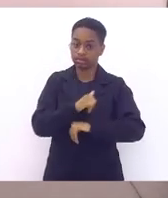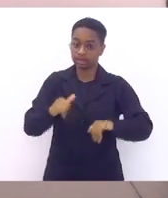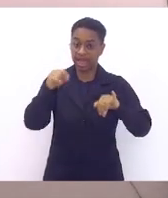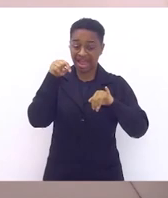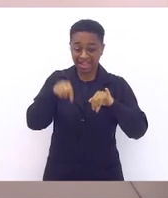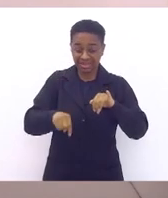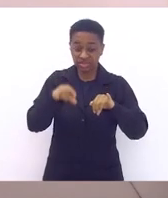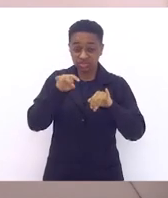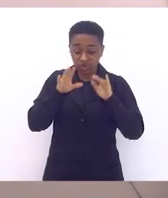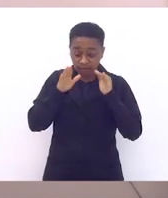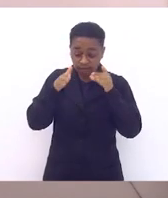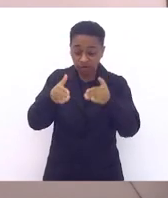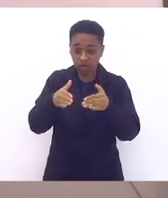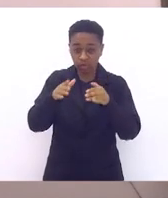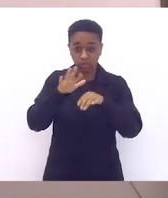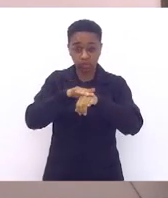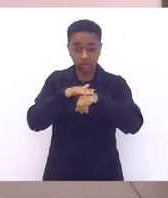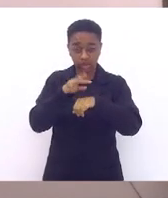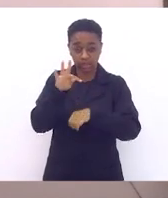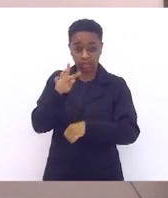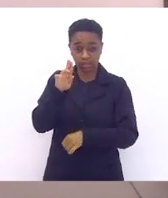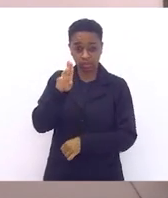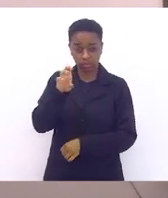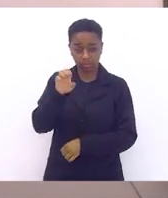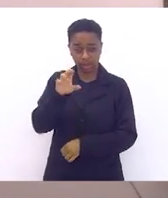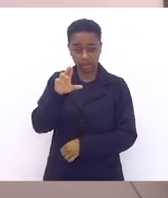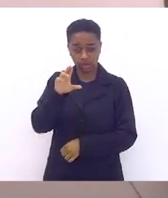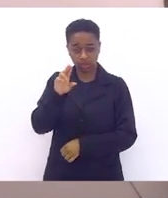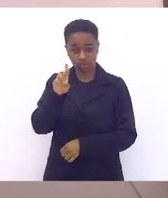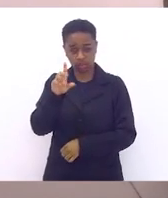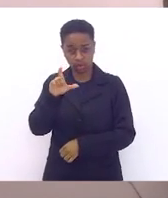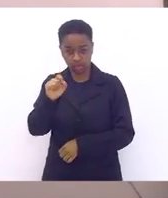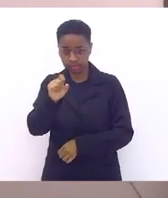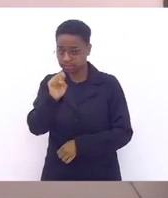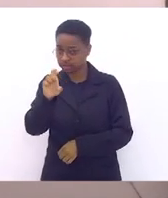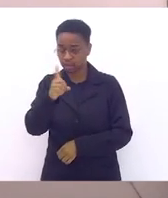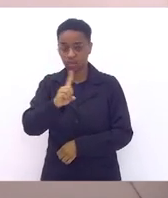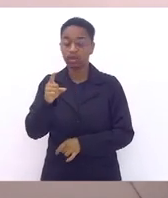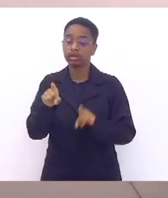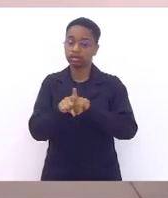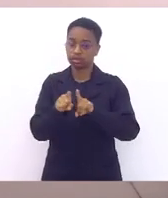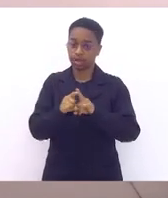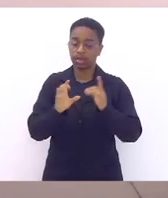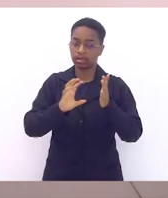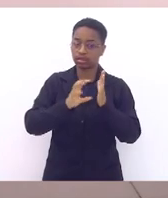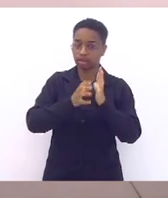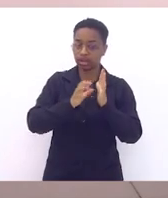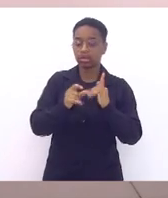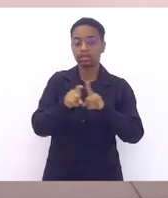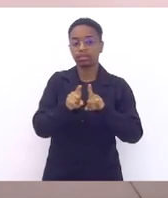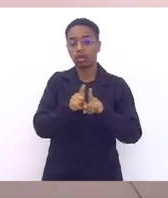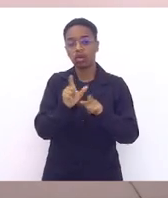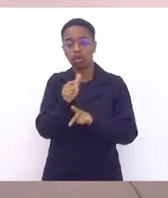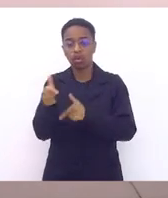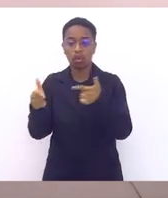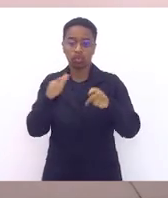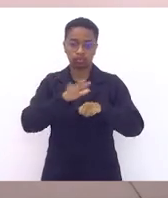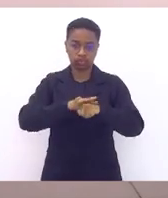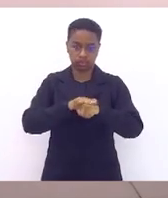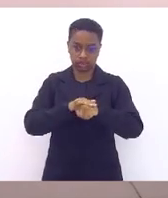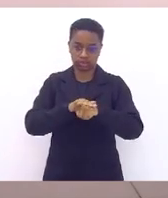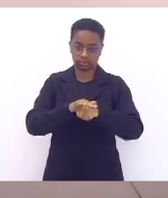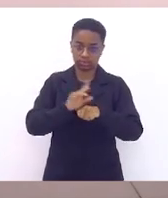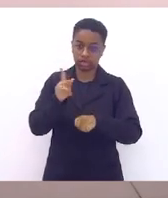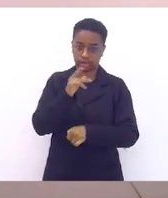trata apenas da tuberculose, ela trata também da HIV e de outras doenças, e que nós